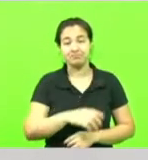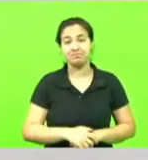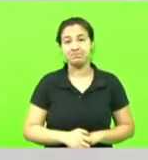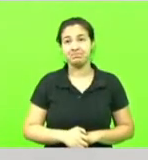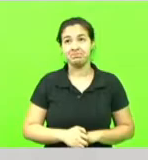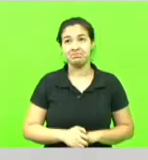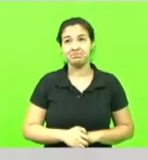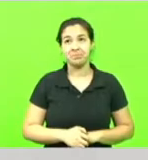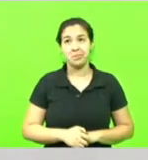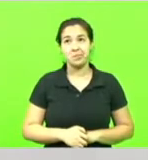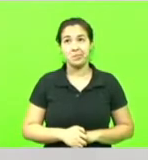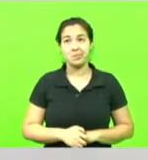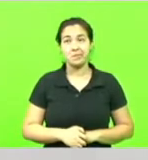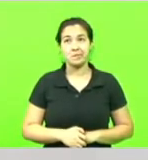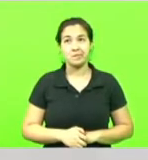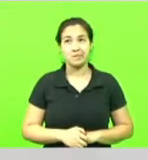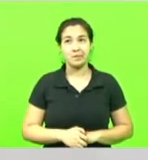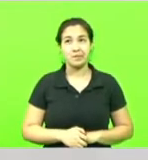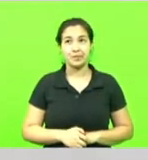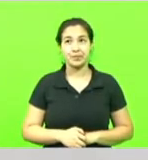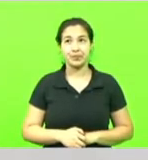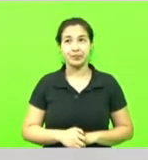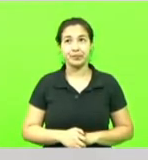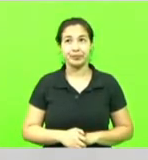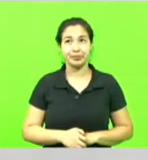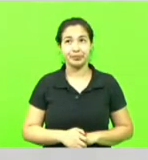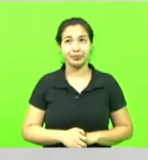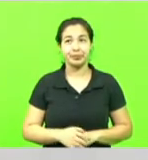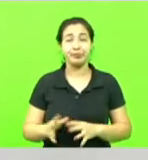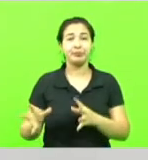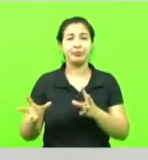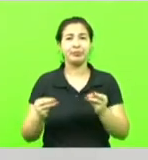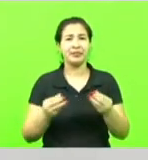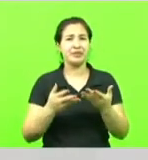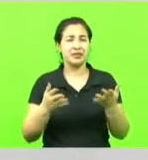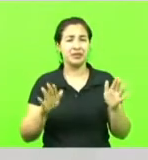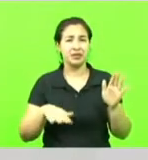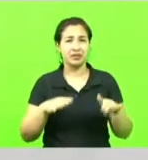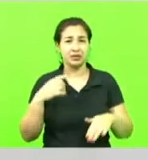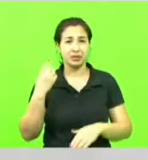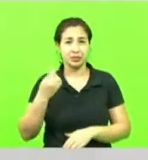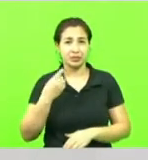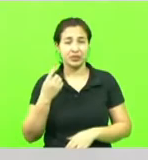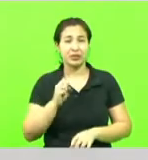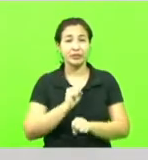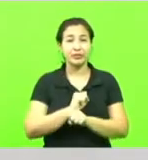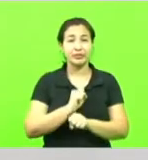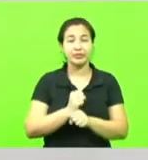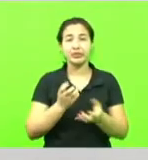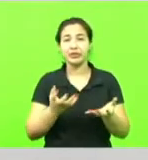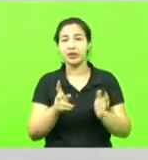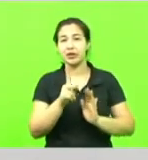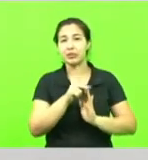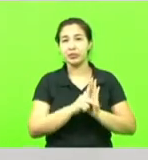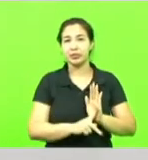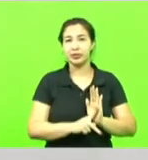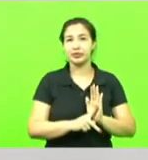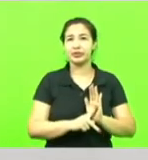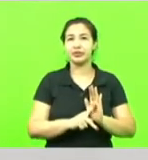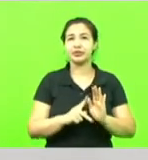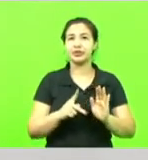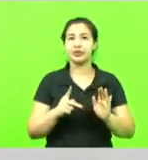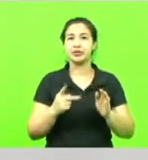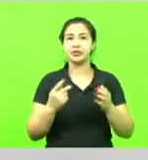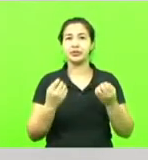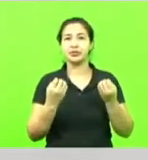Inclusive, muitas vezes, os deputados ficam esperando que os projetos deles vão vir lá, né?